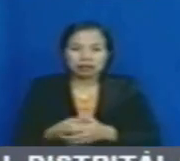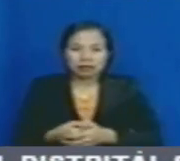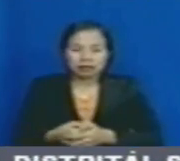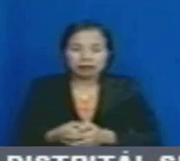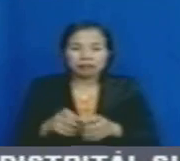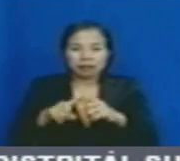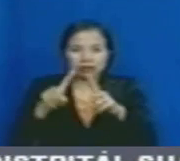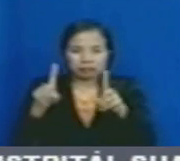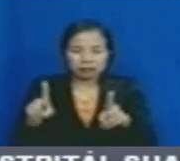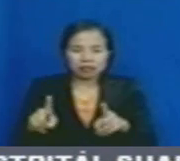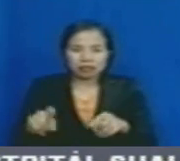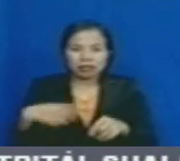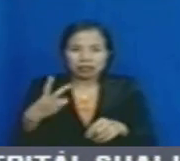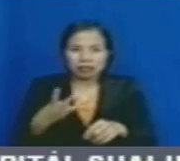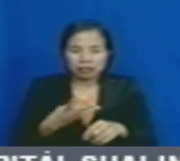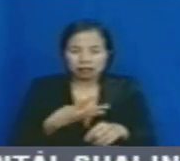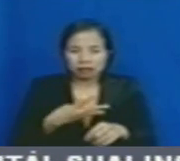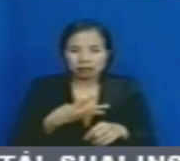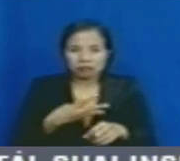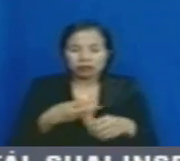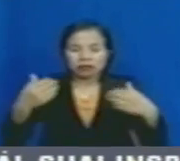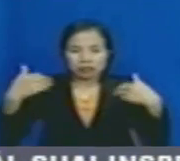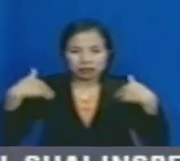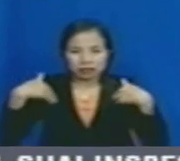Me vê, e temos e a